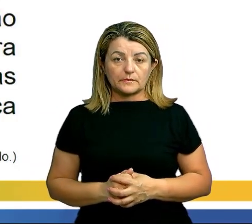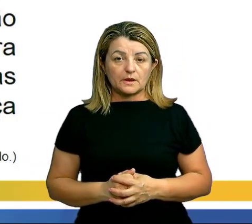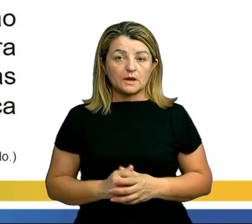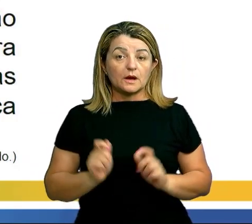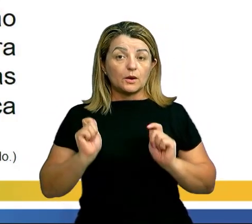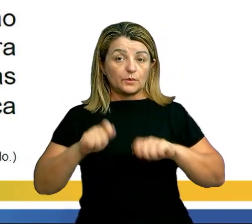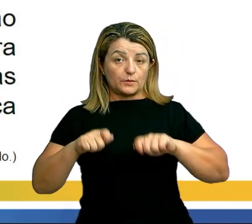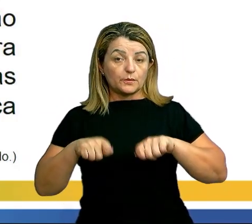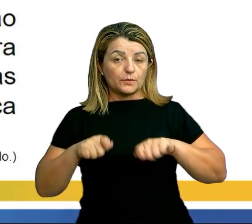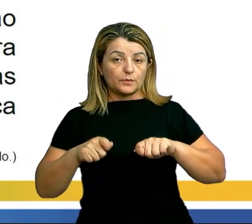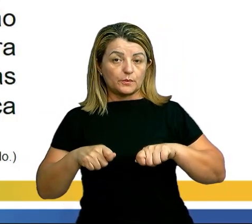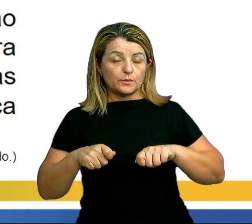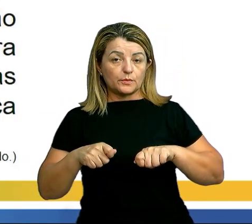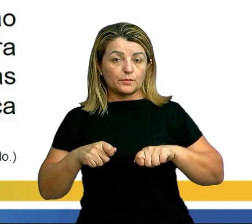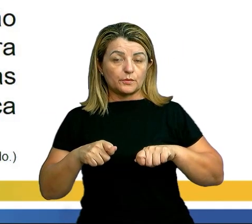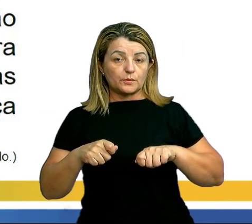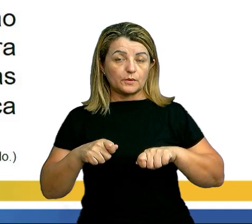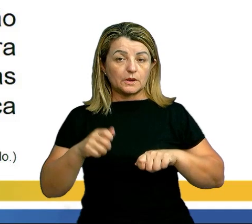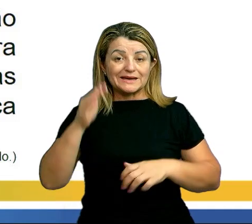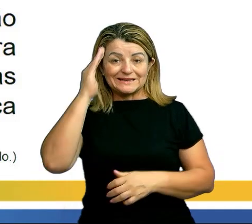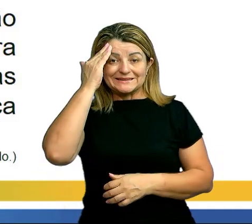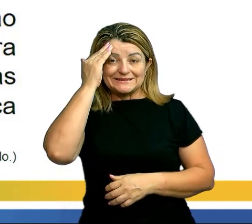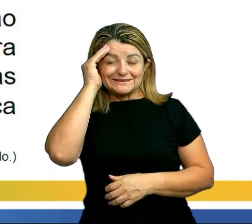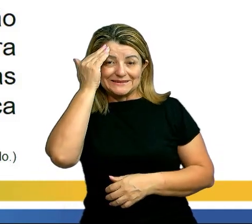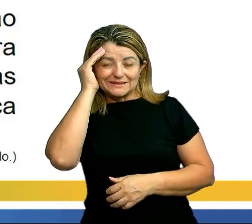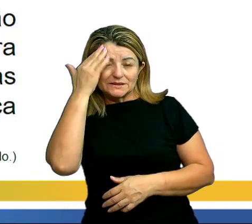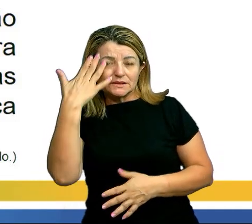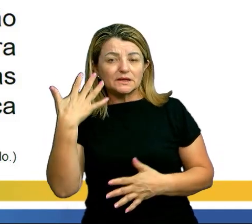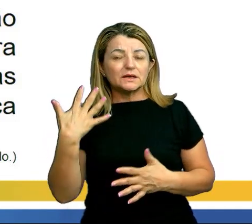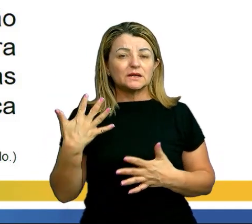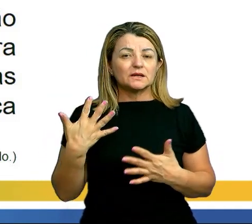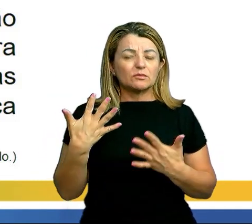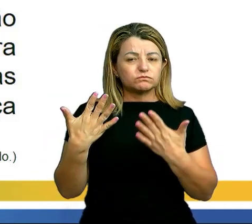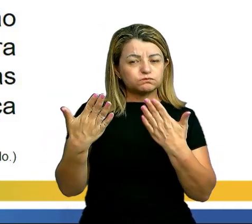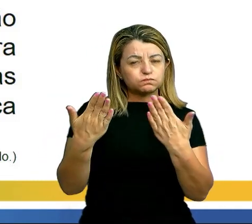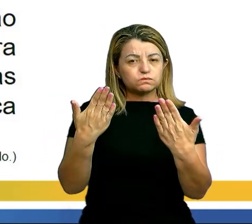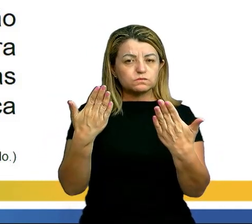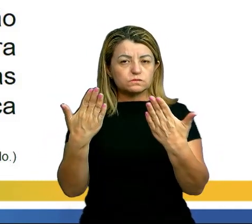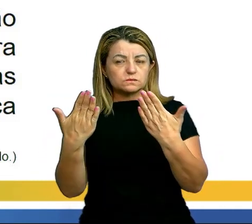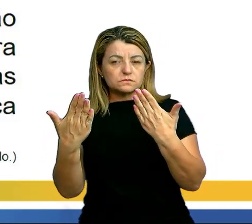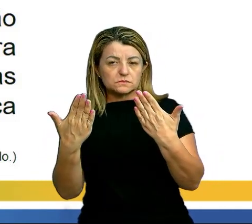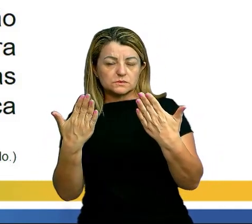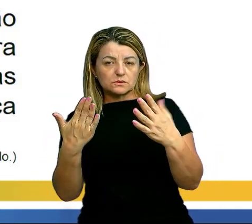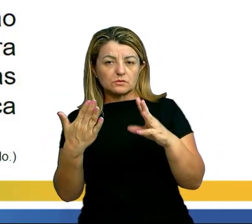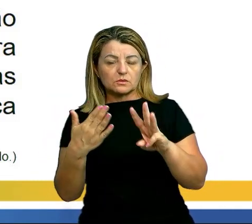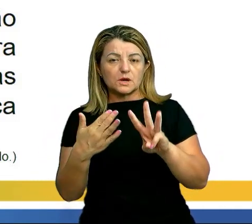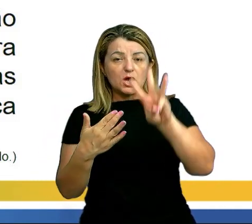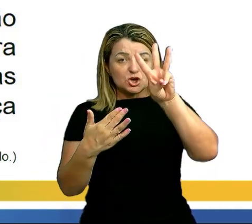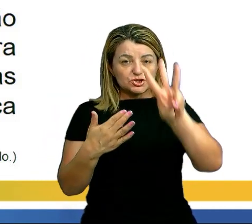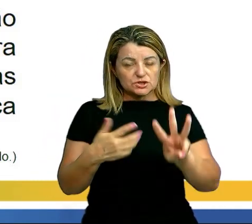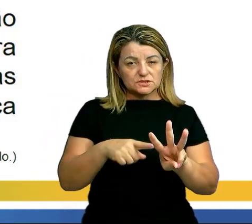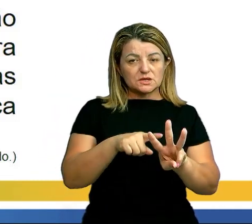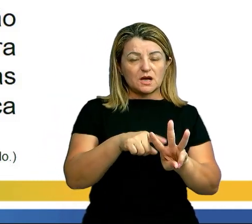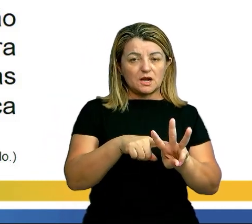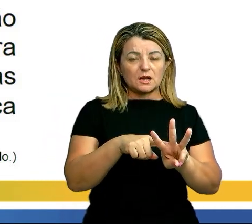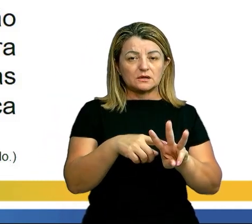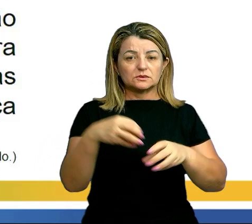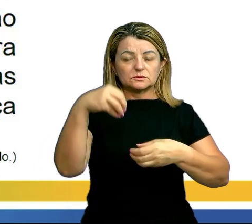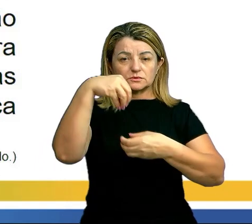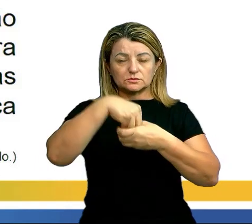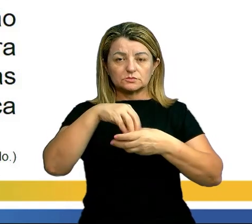Para que possamos associar esse termo de escalas termométricas dentro do nosso contexto do